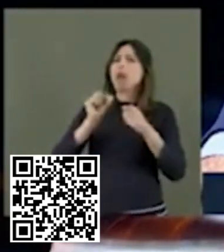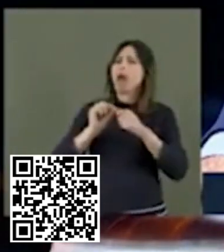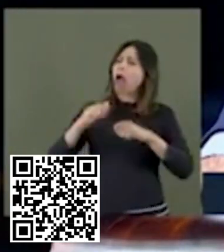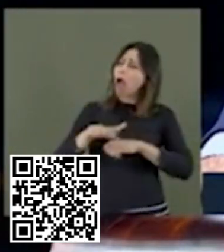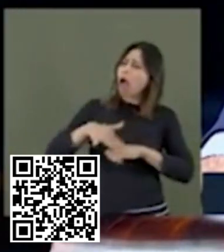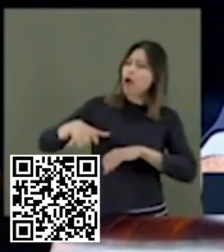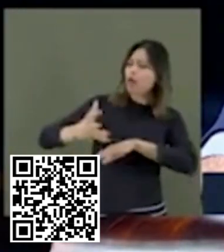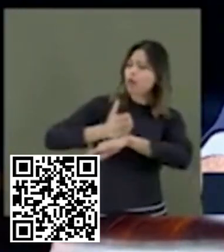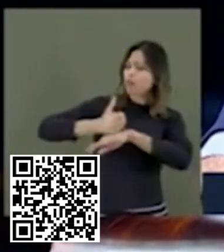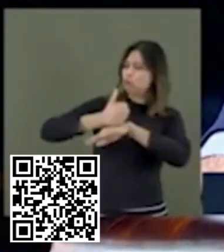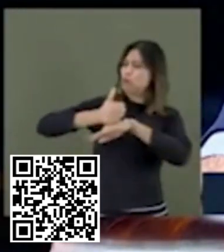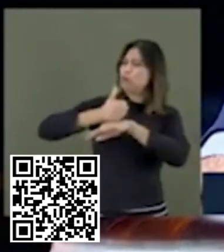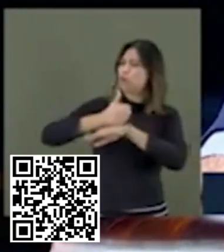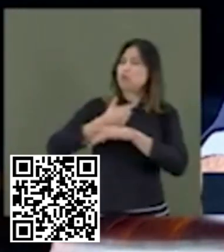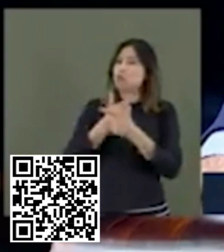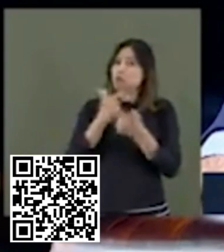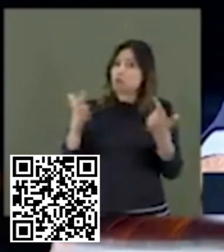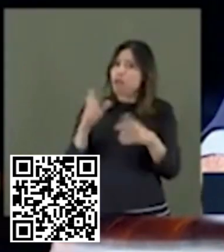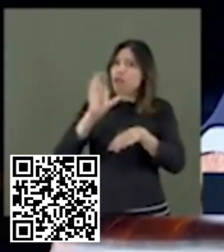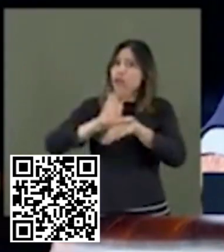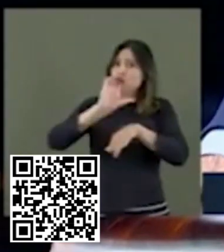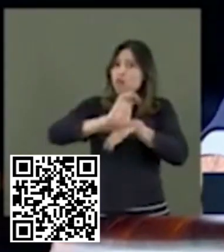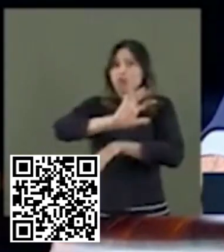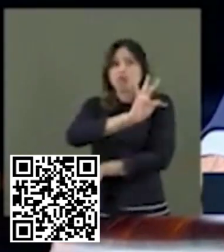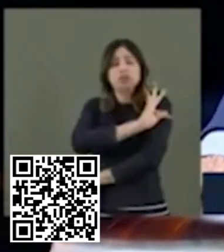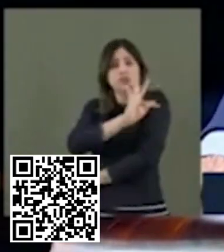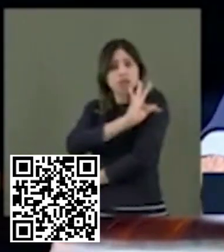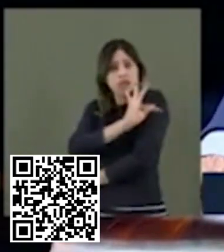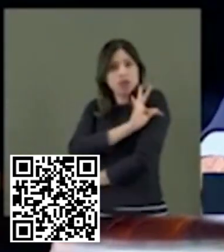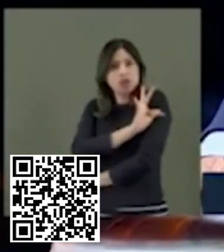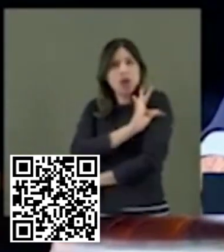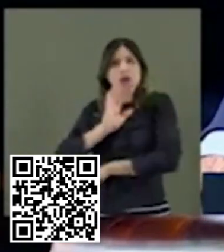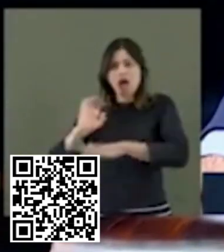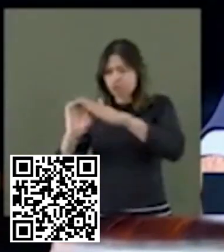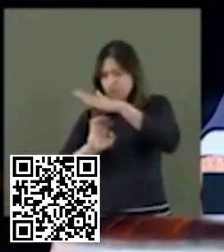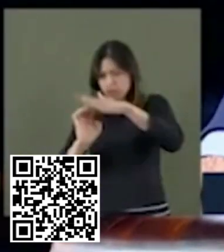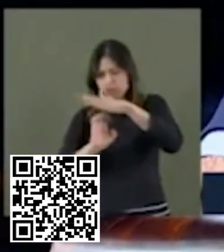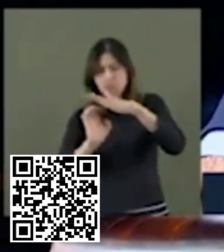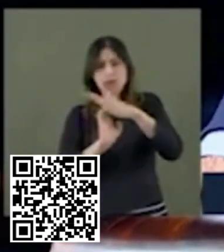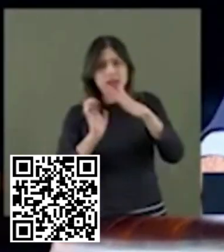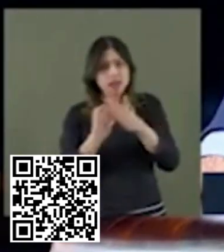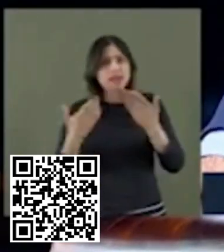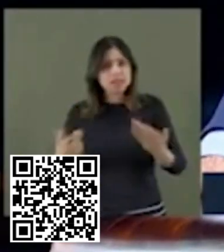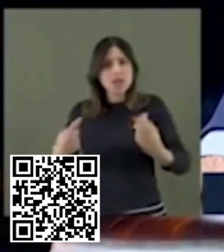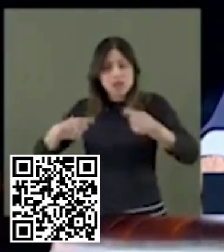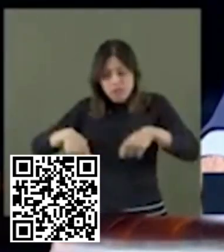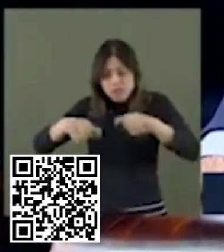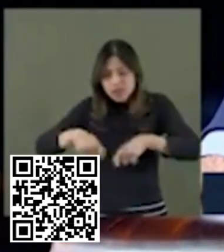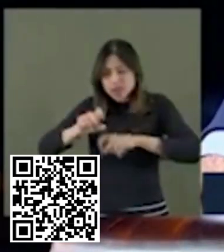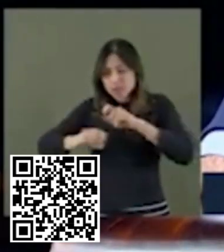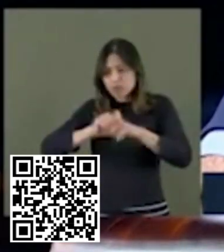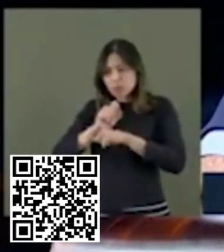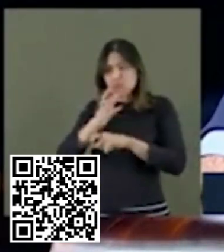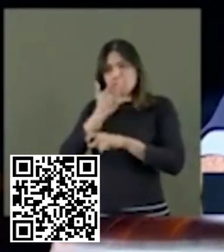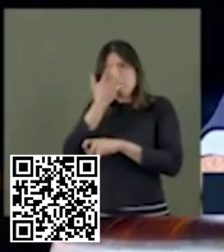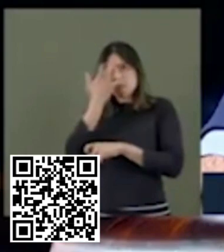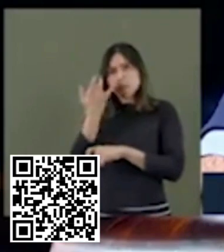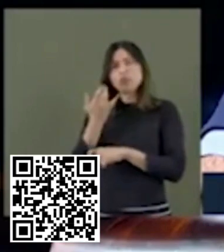profissional, no curso técnico. Todas as empresas, grandes empresas, precisando de mão de obra qualificada e não